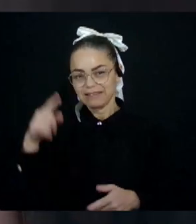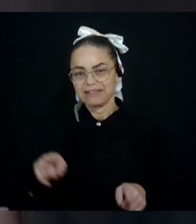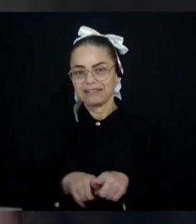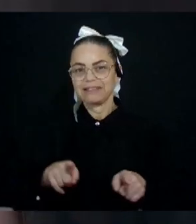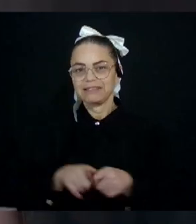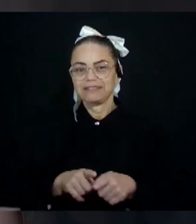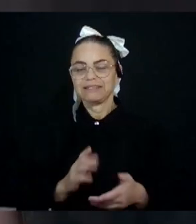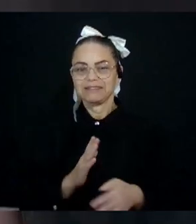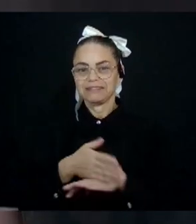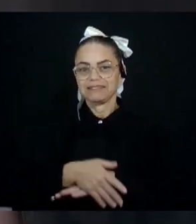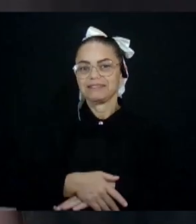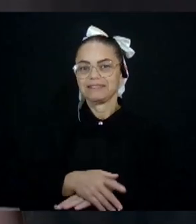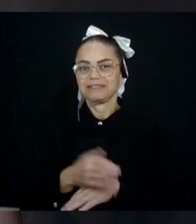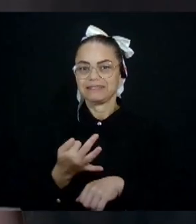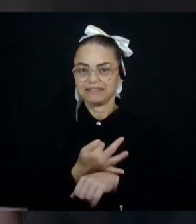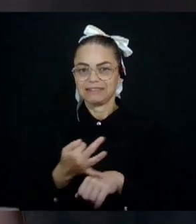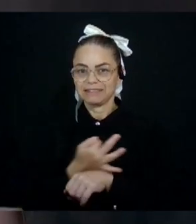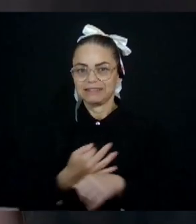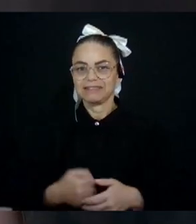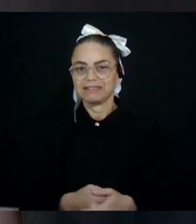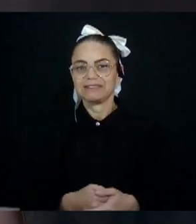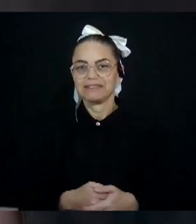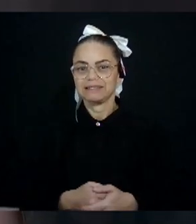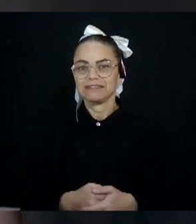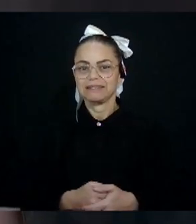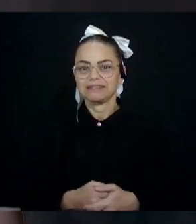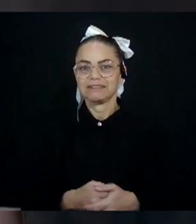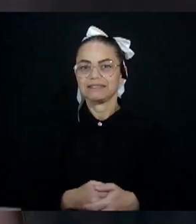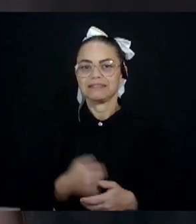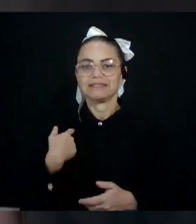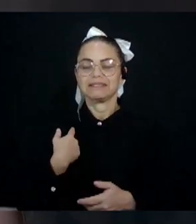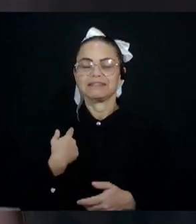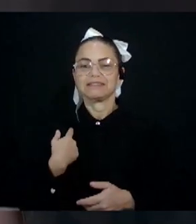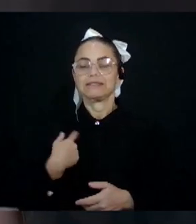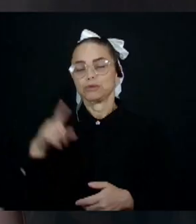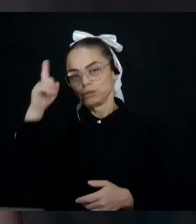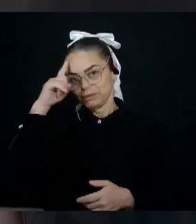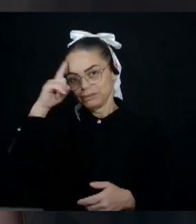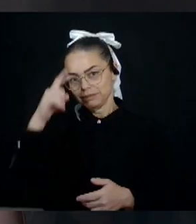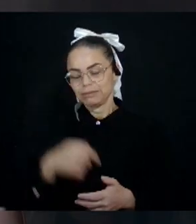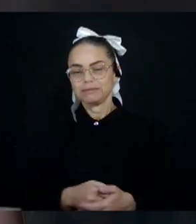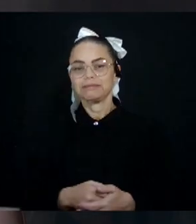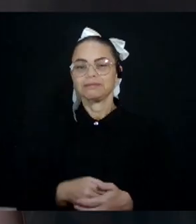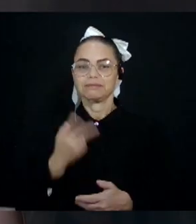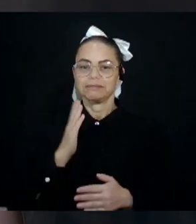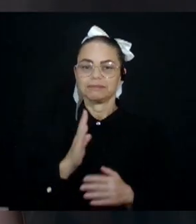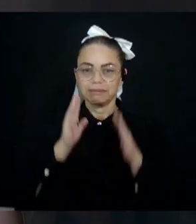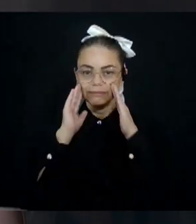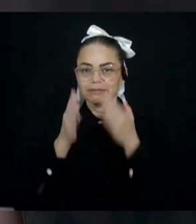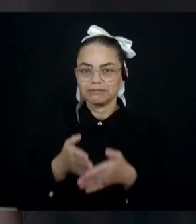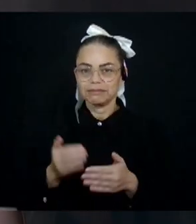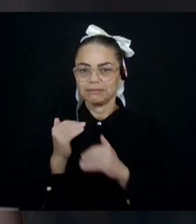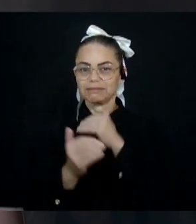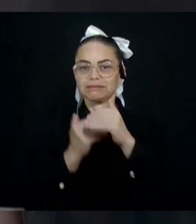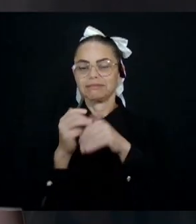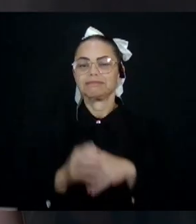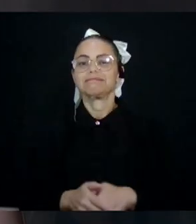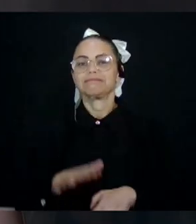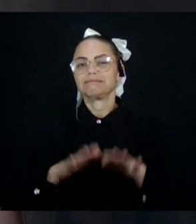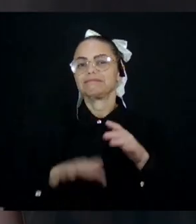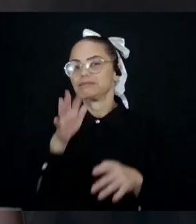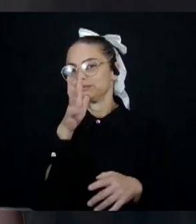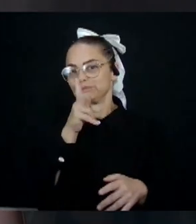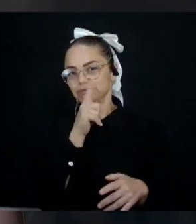nas férias também, né? Aham, Como é que é sim. isso? E a gente, numa rotina de desempenho, focada no desempenho, às vezes demora